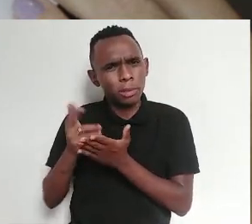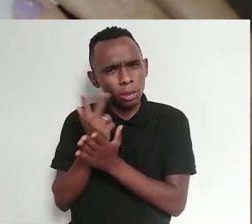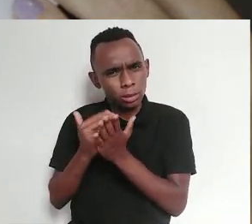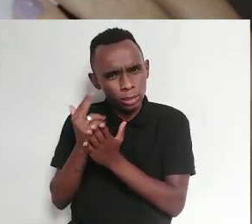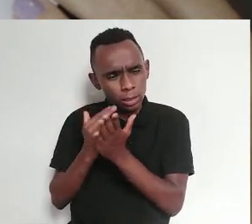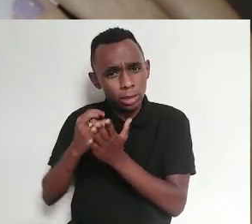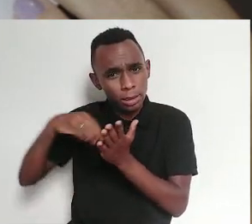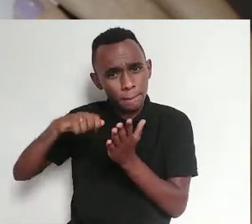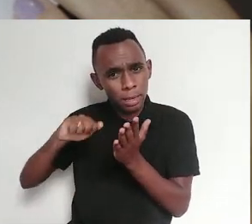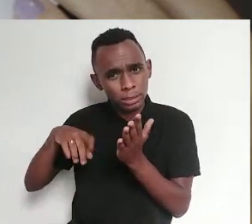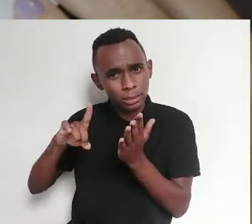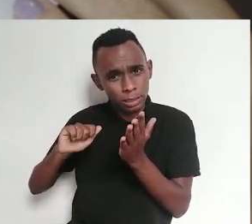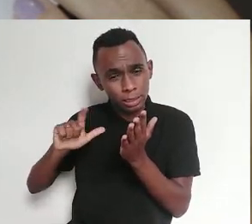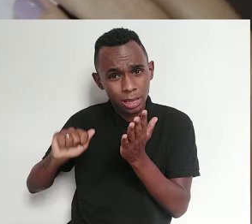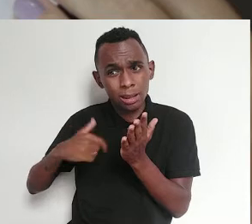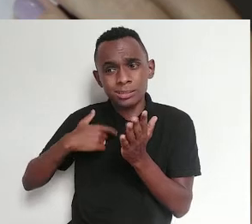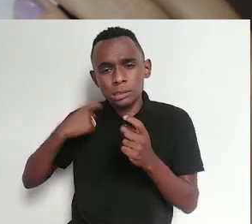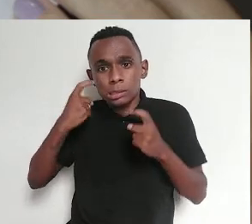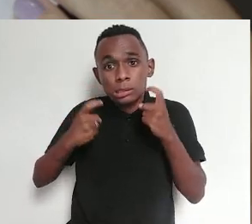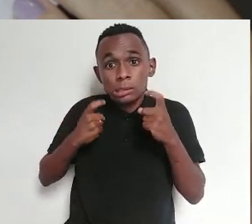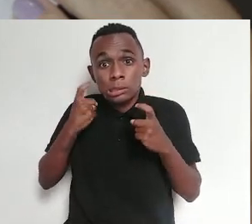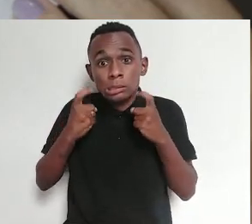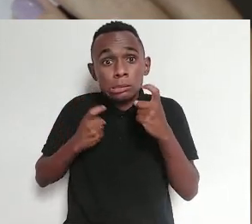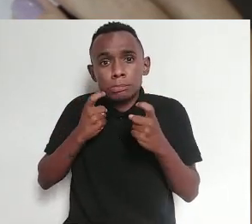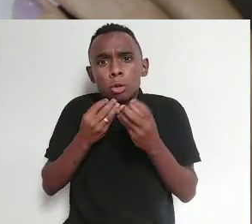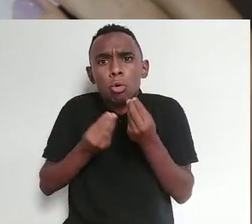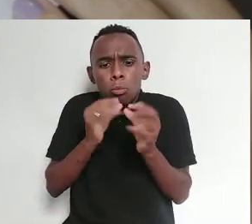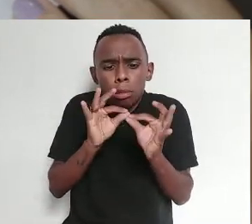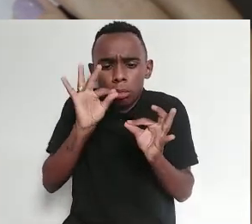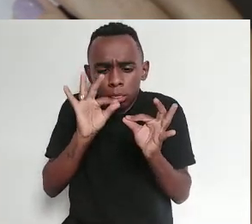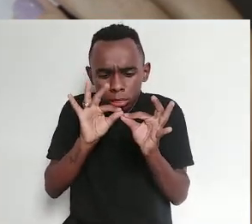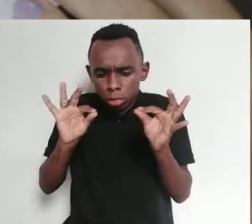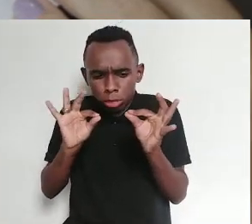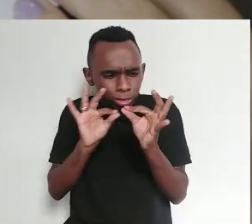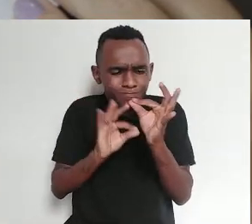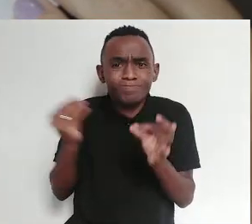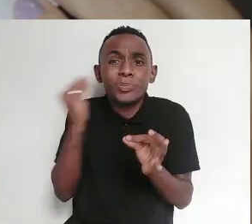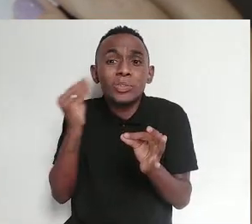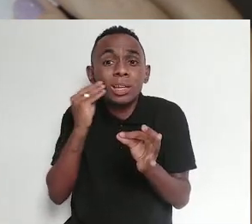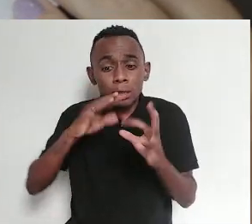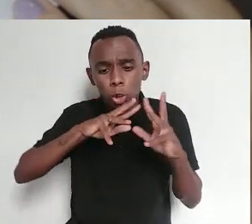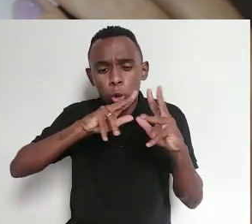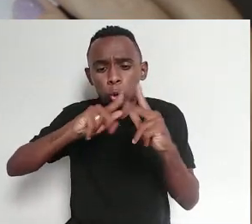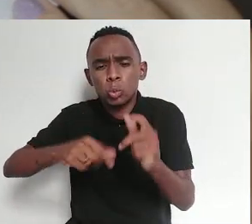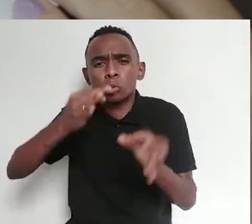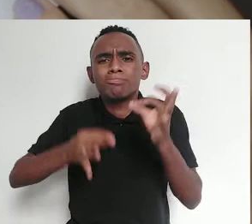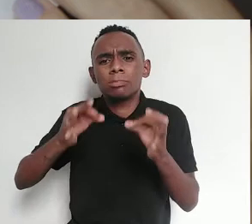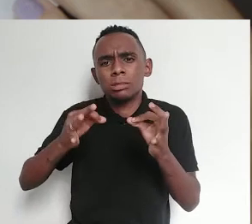mandala, eu comecei a ficar bem preocupada com as medidas e tentar fazer tudo muito